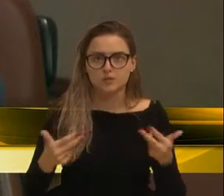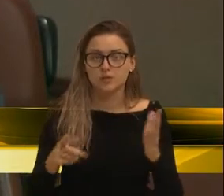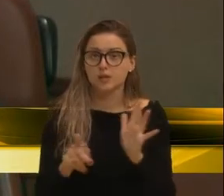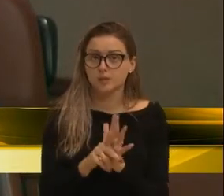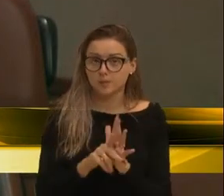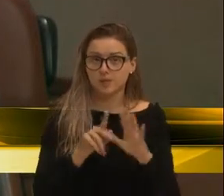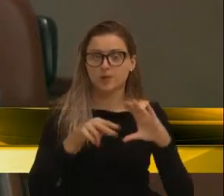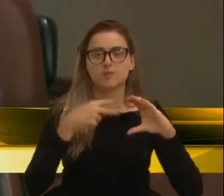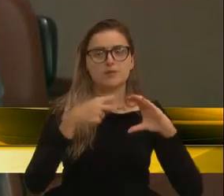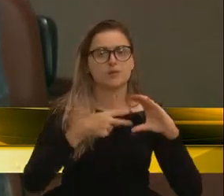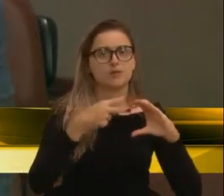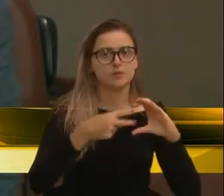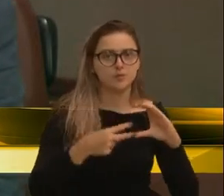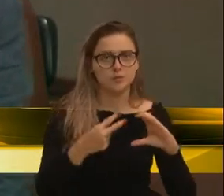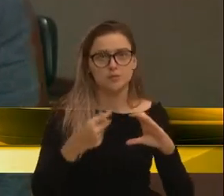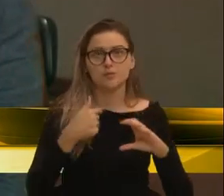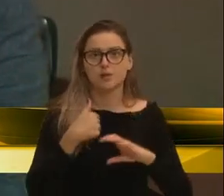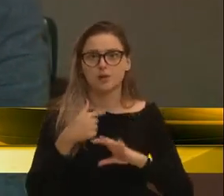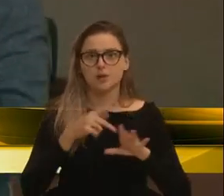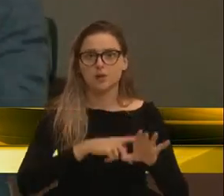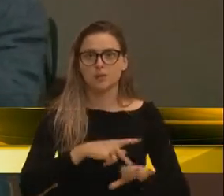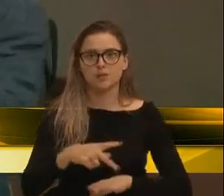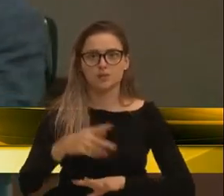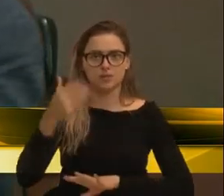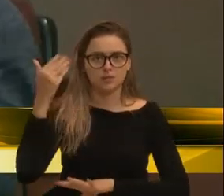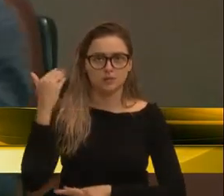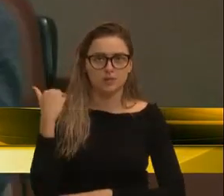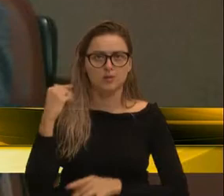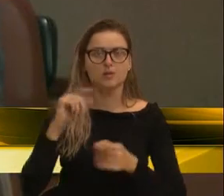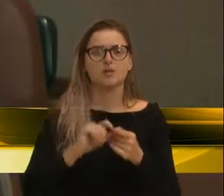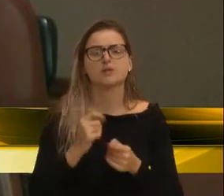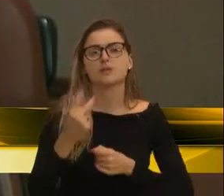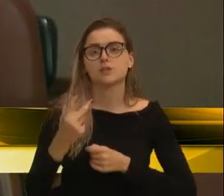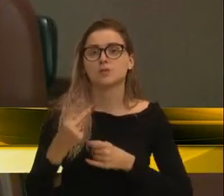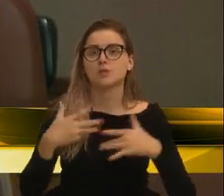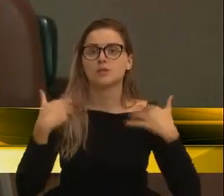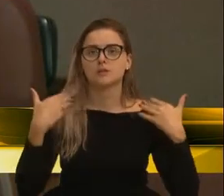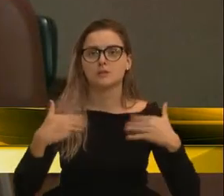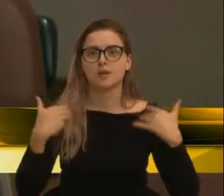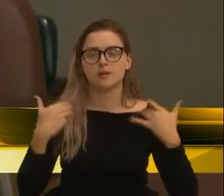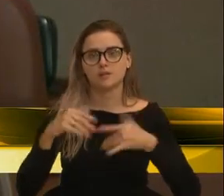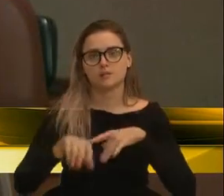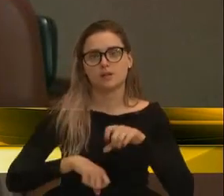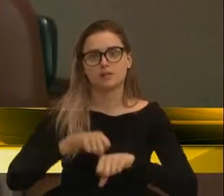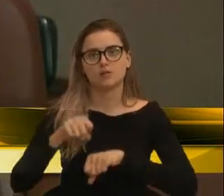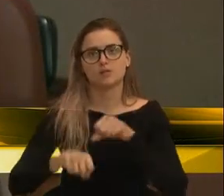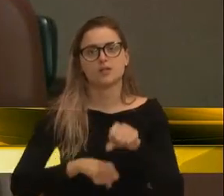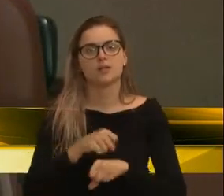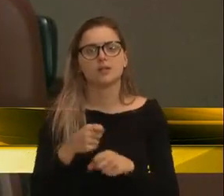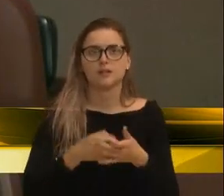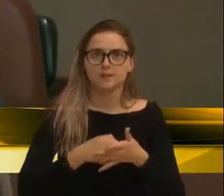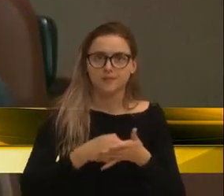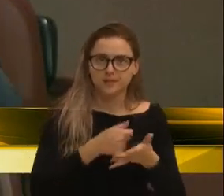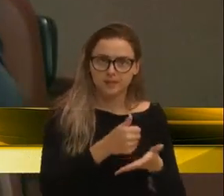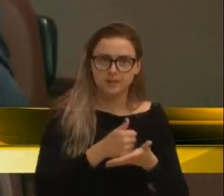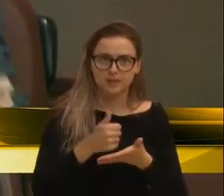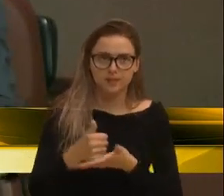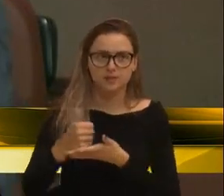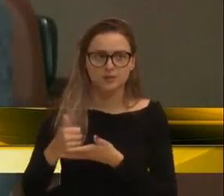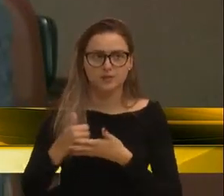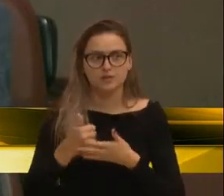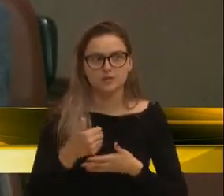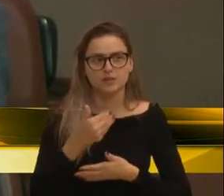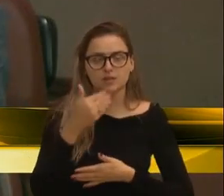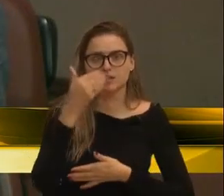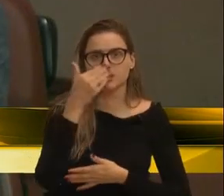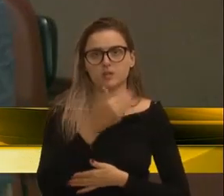quando fui presidente da Casa, fizemos dois passeios ciclísticos, né? Tentando puxar os vereadores para essa pressão para